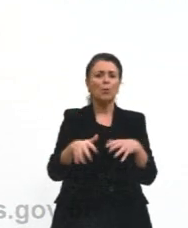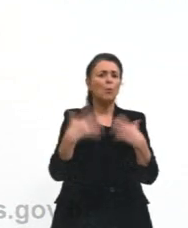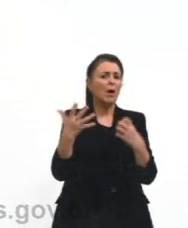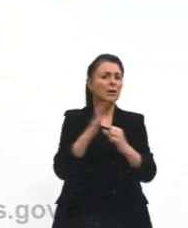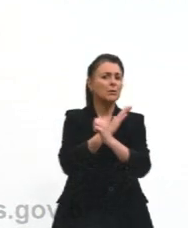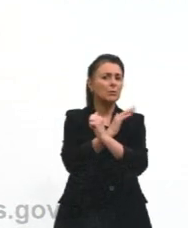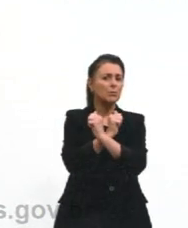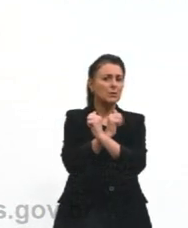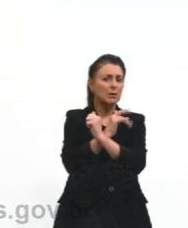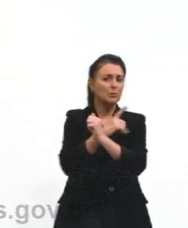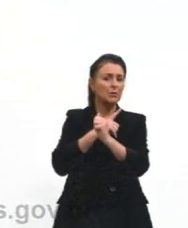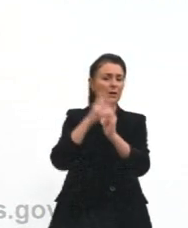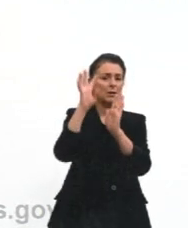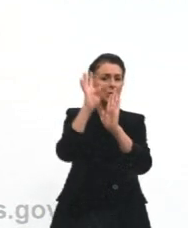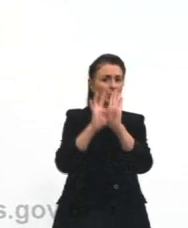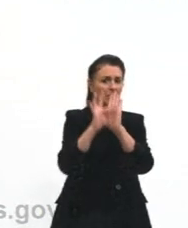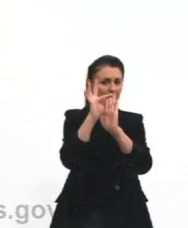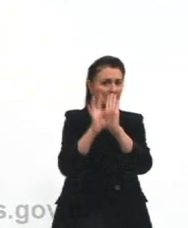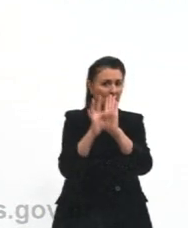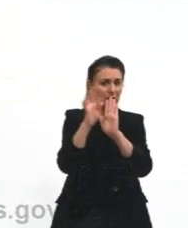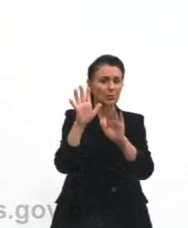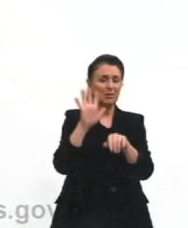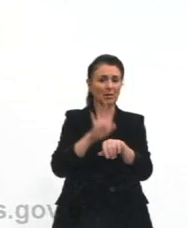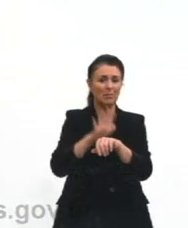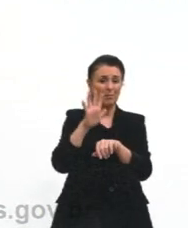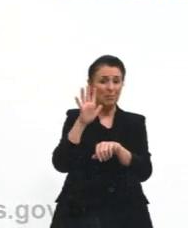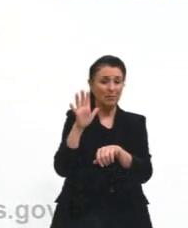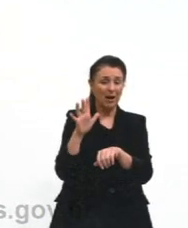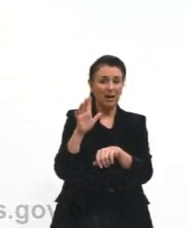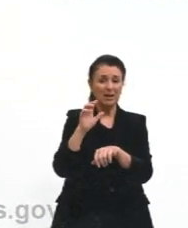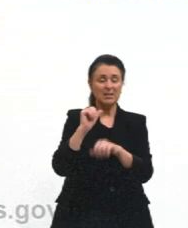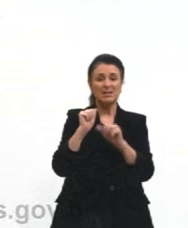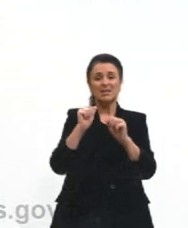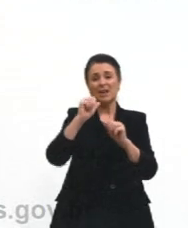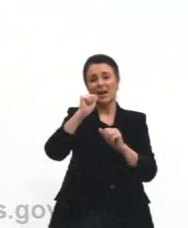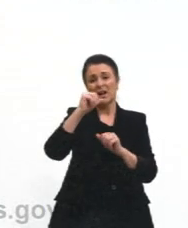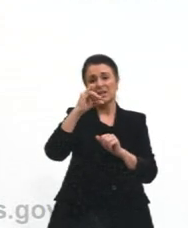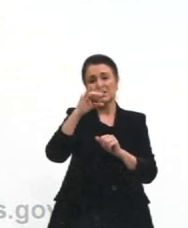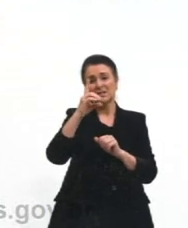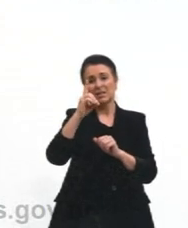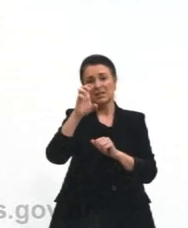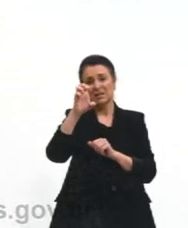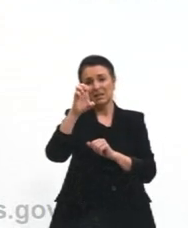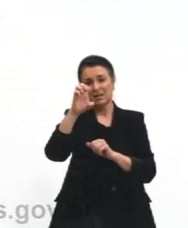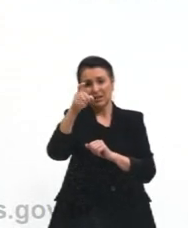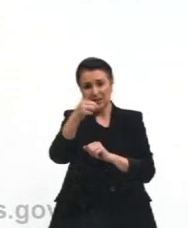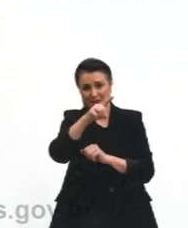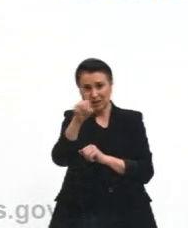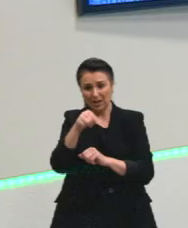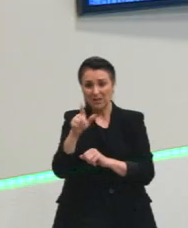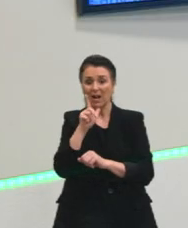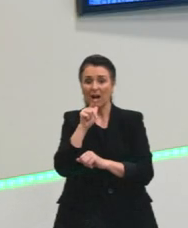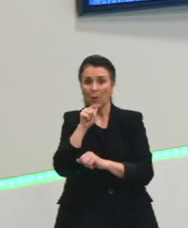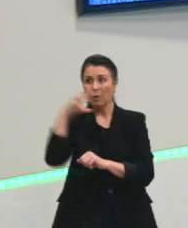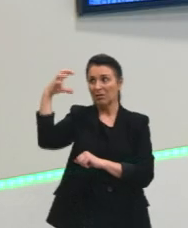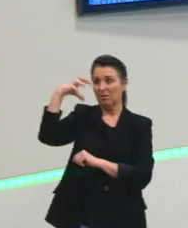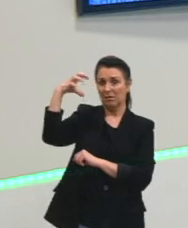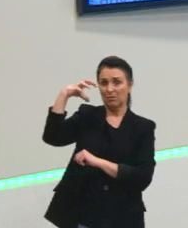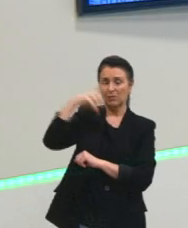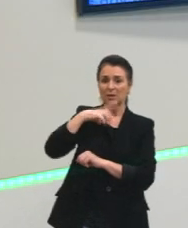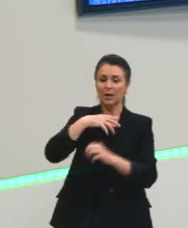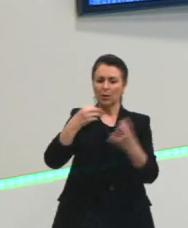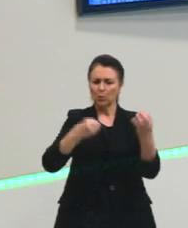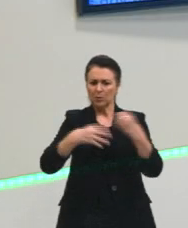ácidos citados no texto conferem maior acidez maior acidez as águas das chuvas então se eu tenha mesma